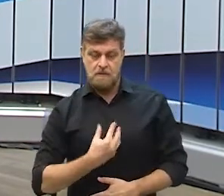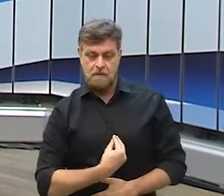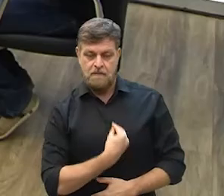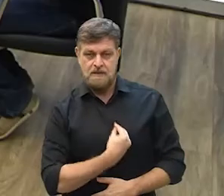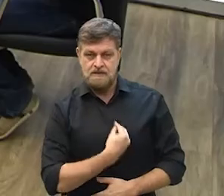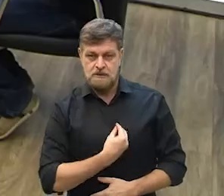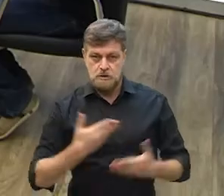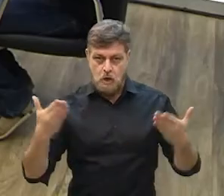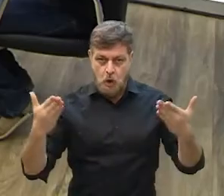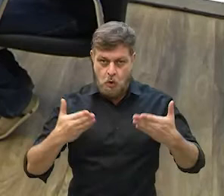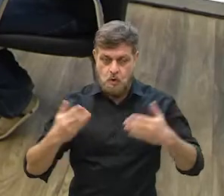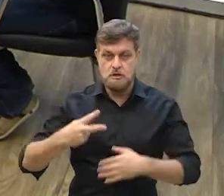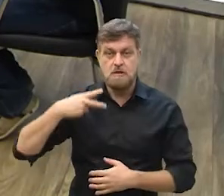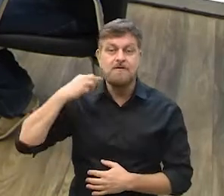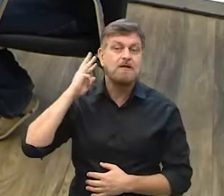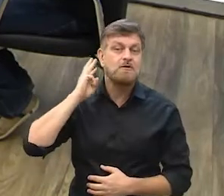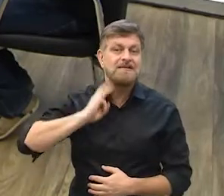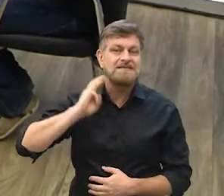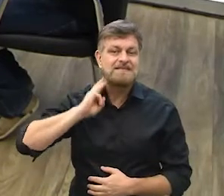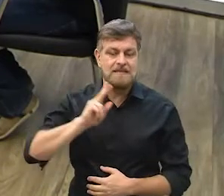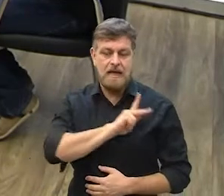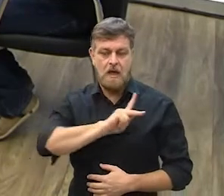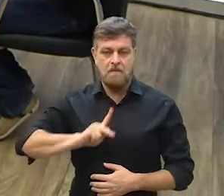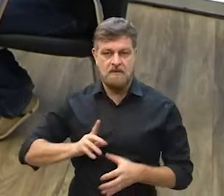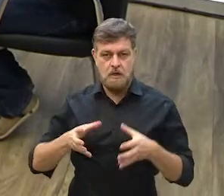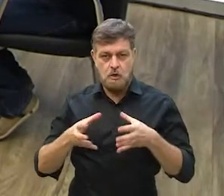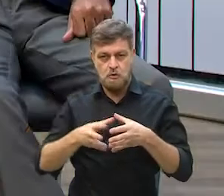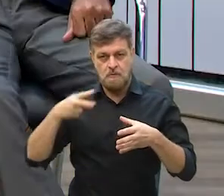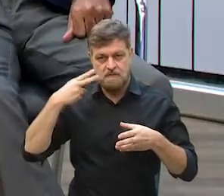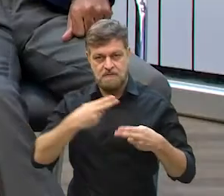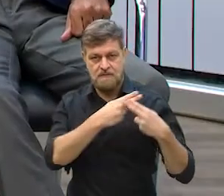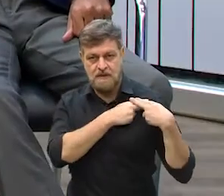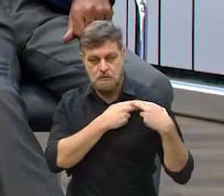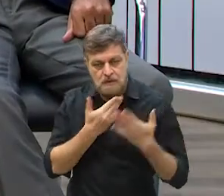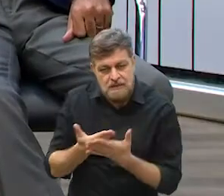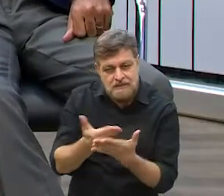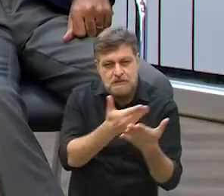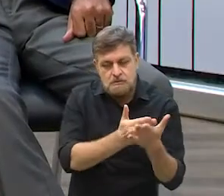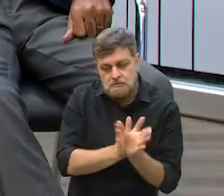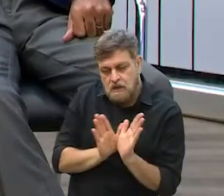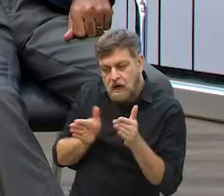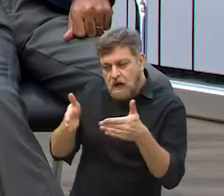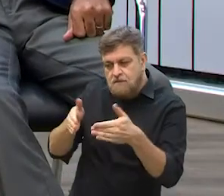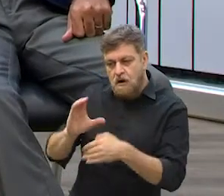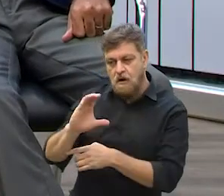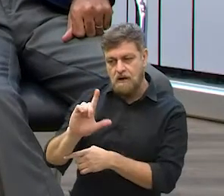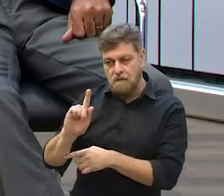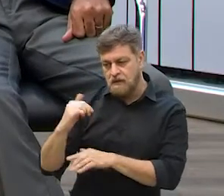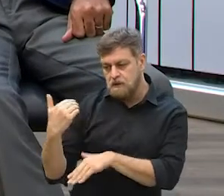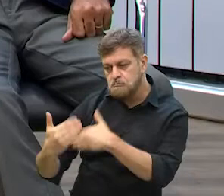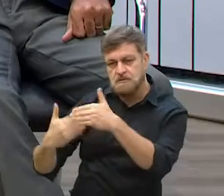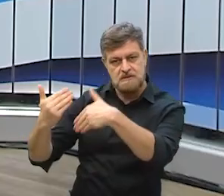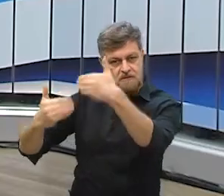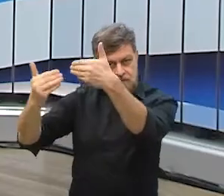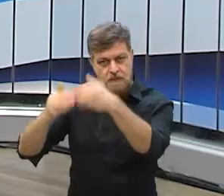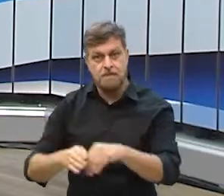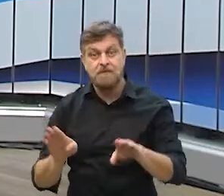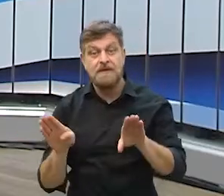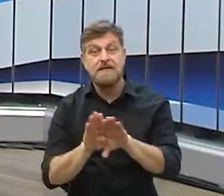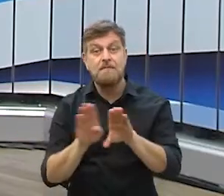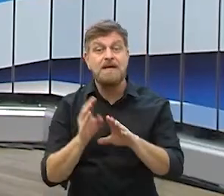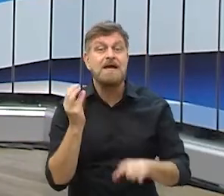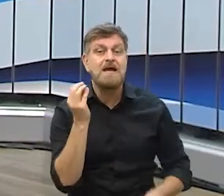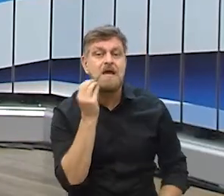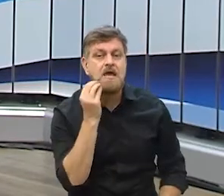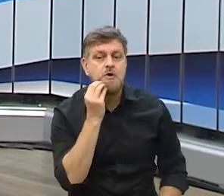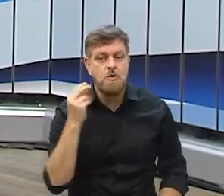vereadores Cecílio Santos, presidente da Comissão Especial de Estudos que analisa o desenvolvimento do Campo Grande, Igor